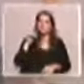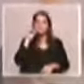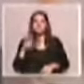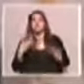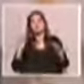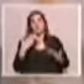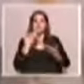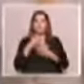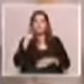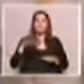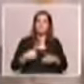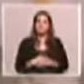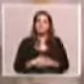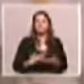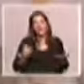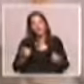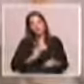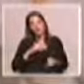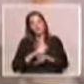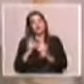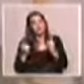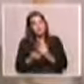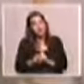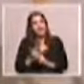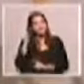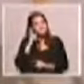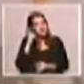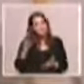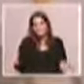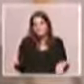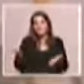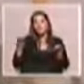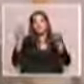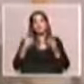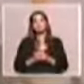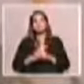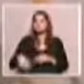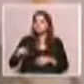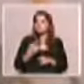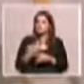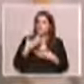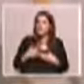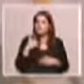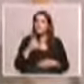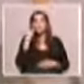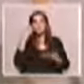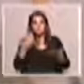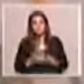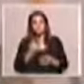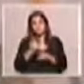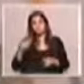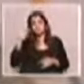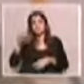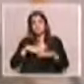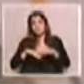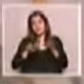o desvalorizamos. E é preciso fazer o contrário, o processo contrário, que é valorizar e ver onde é que estão os nossos benefícios deste tipo de produtos, porque os outros lá fora fazem o